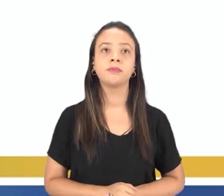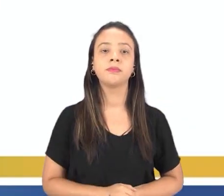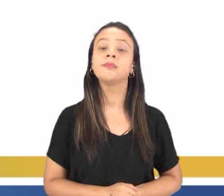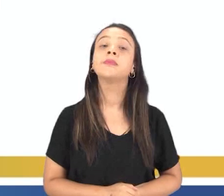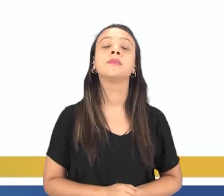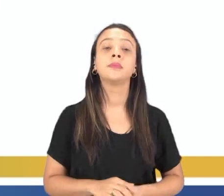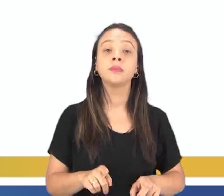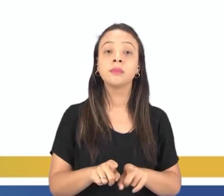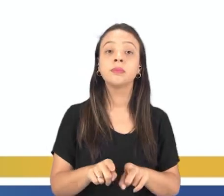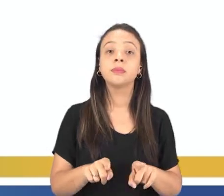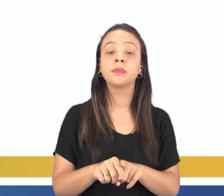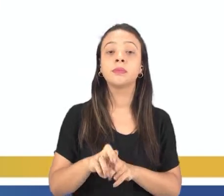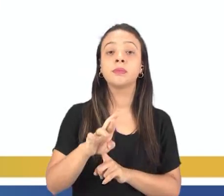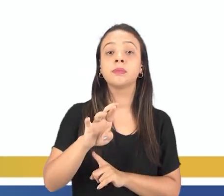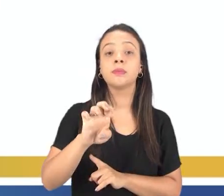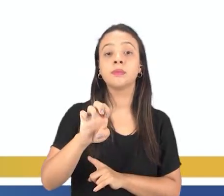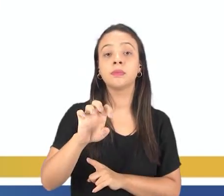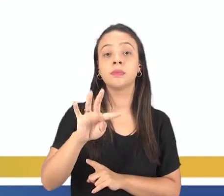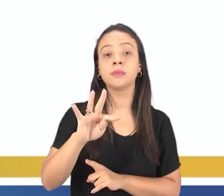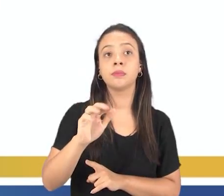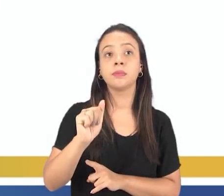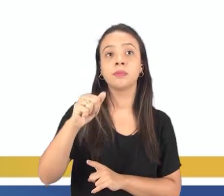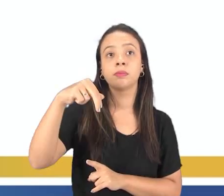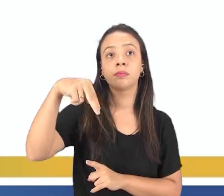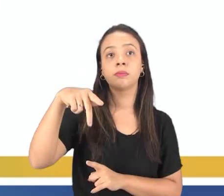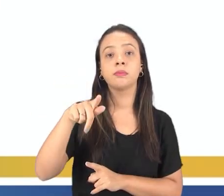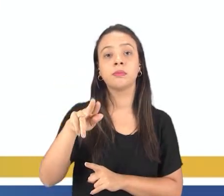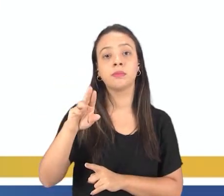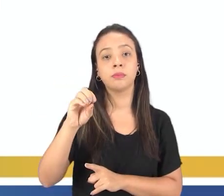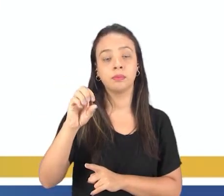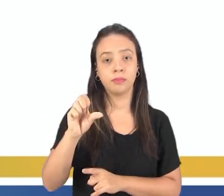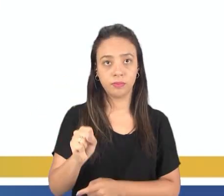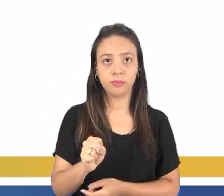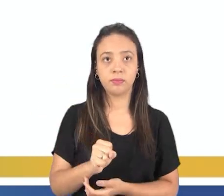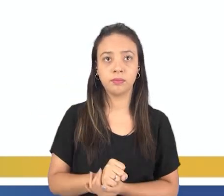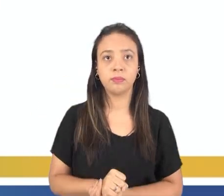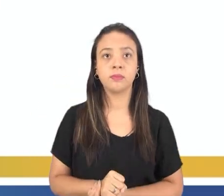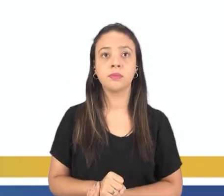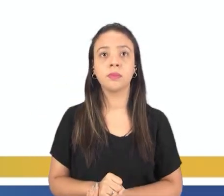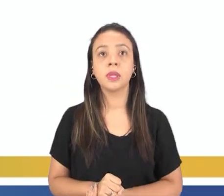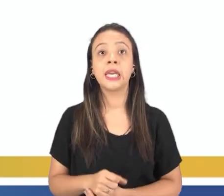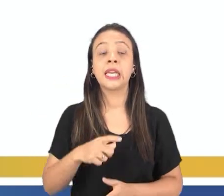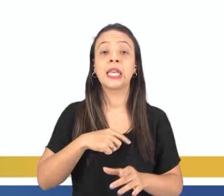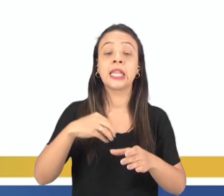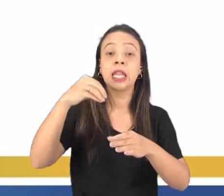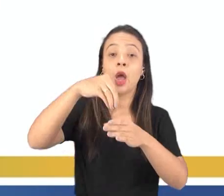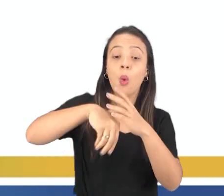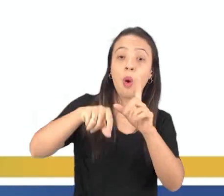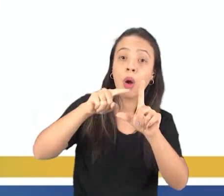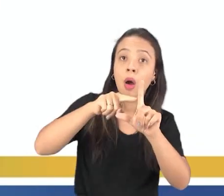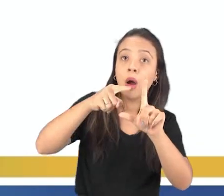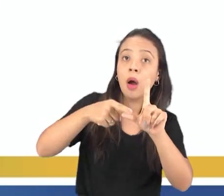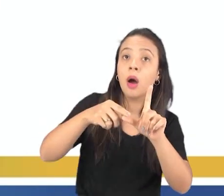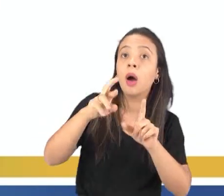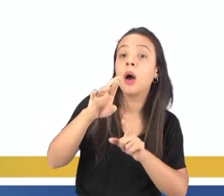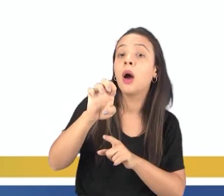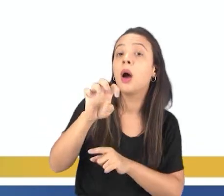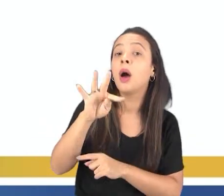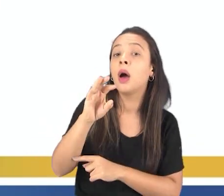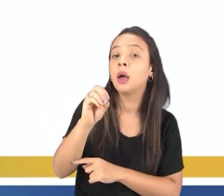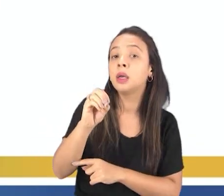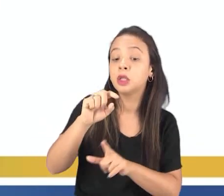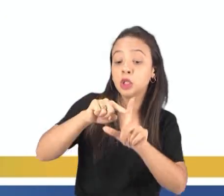nos retângulos pessoal e são paralelogramos cujos ângulos internos eles são rectos Ou seja a